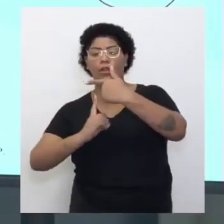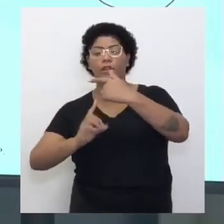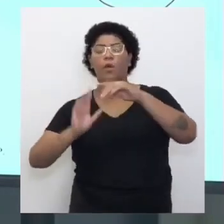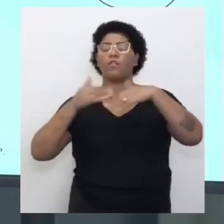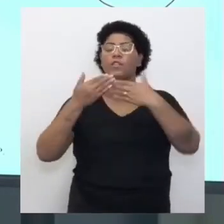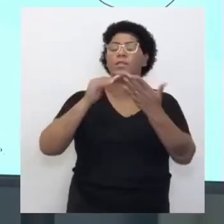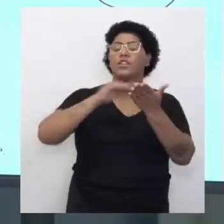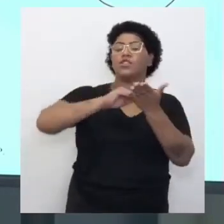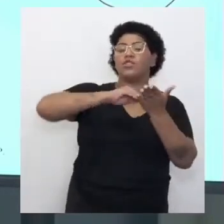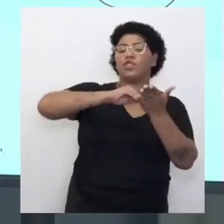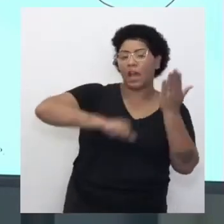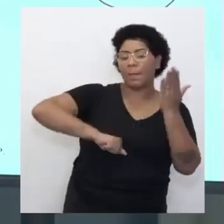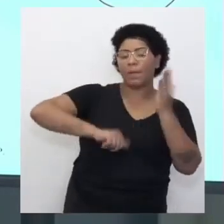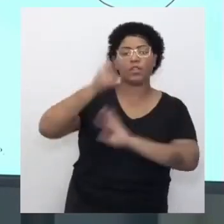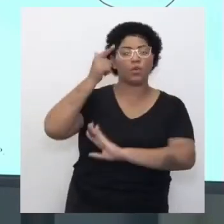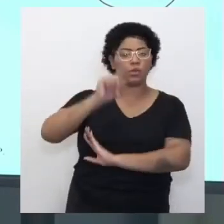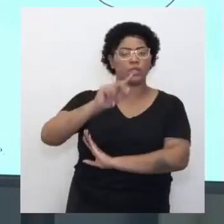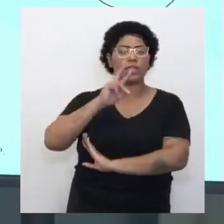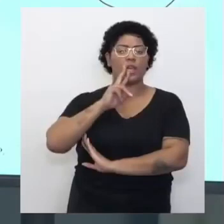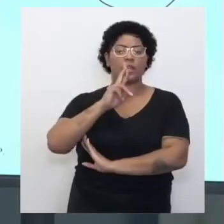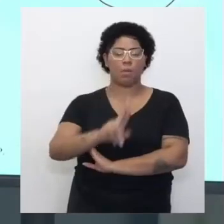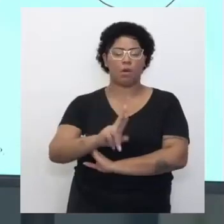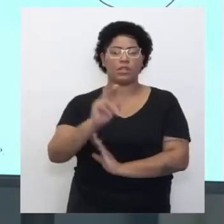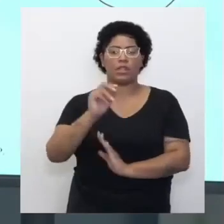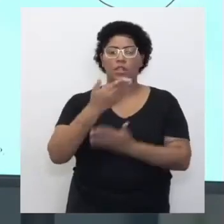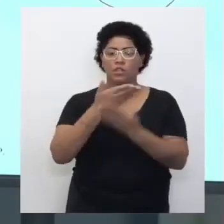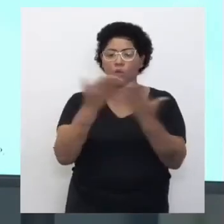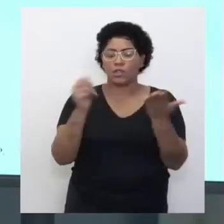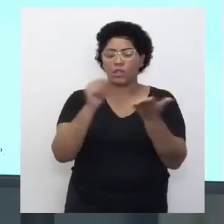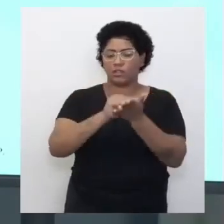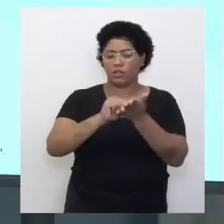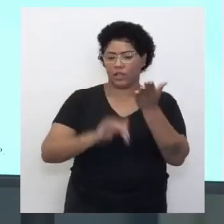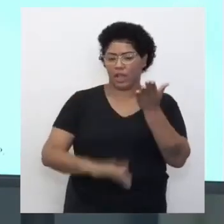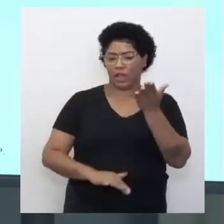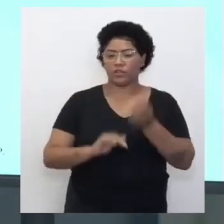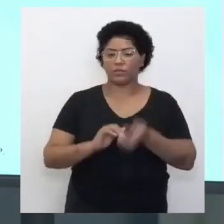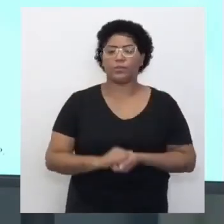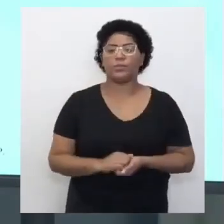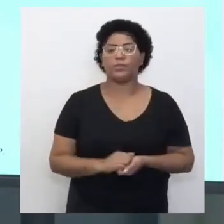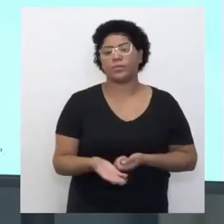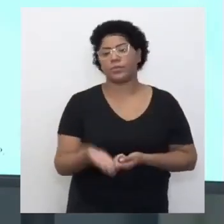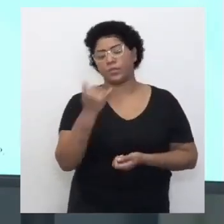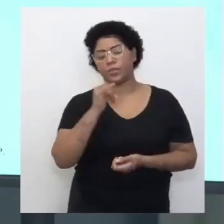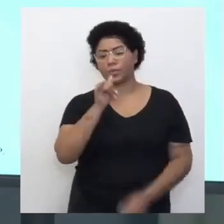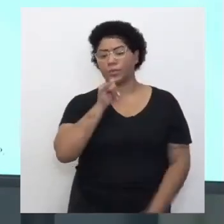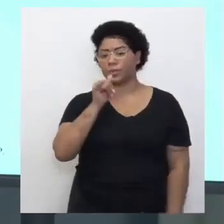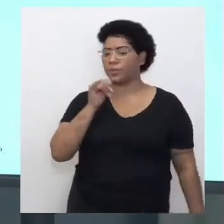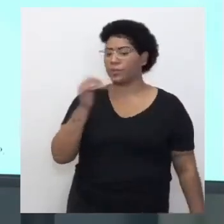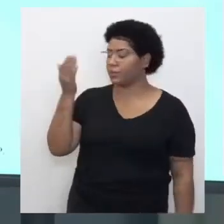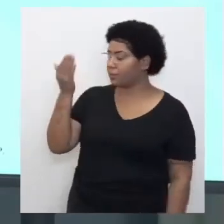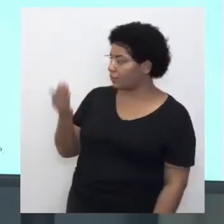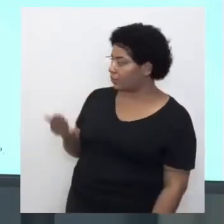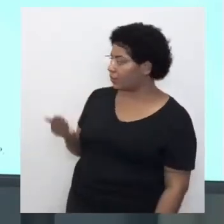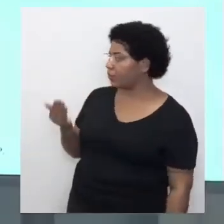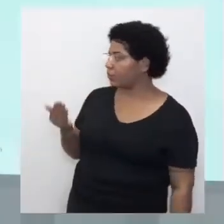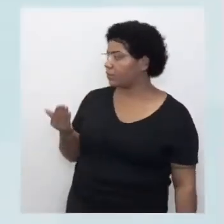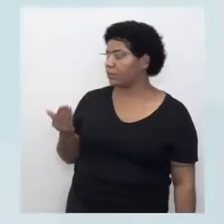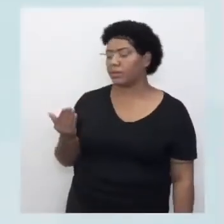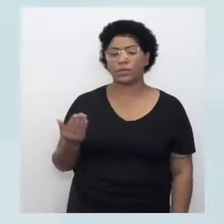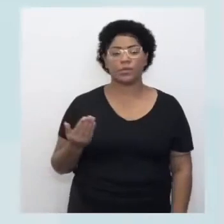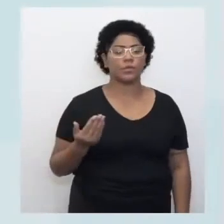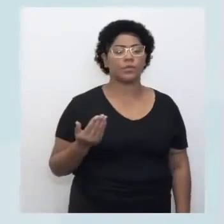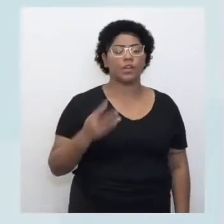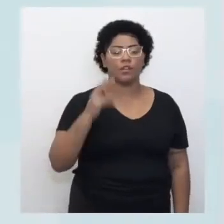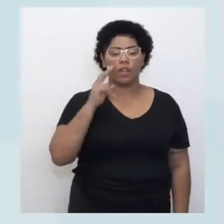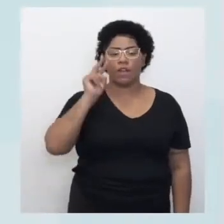encontrar a resposta das suas atividades. Muito bem, então vamos para o nosso primeiro exemplo. Racionalize a